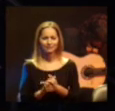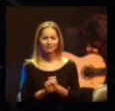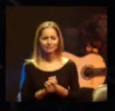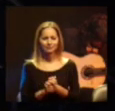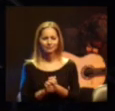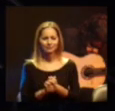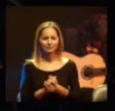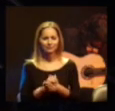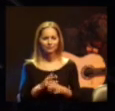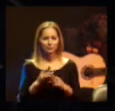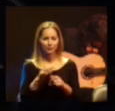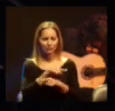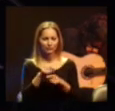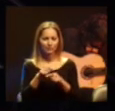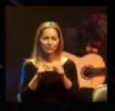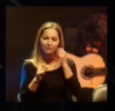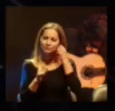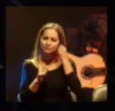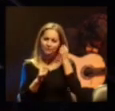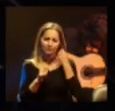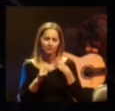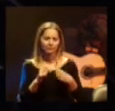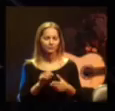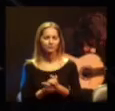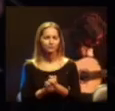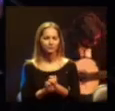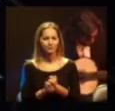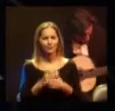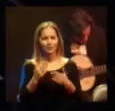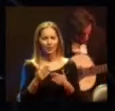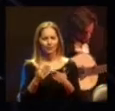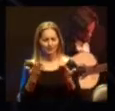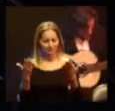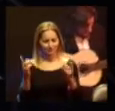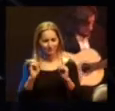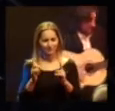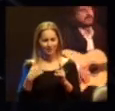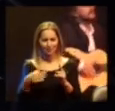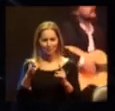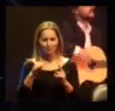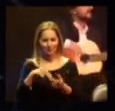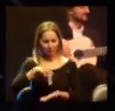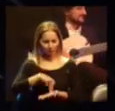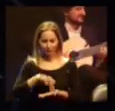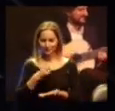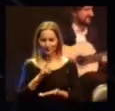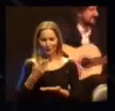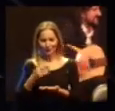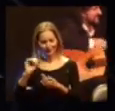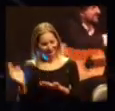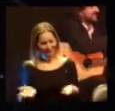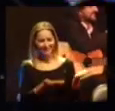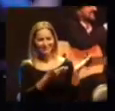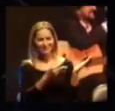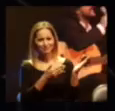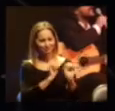que alguns de vós as conheçam e possam cantar connosco, claro. Então vamos a isso. Não ocupo mais este palco, ora, porque o palco é todo teu.